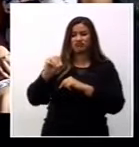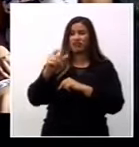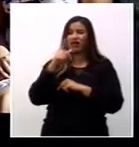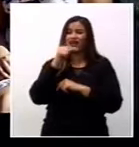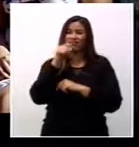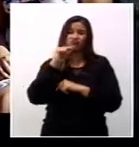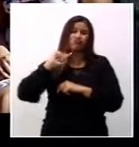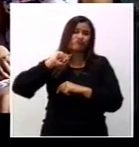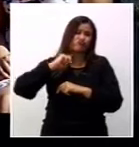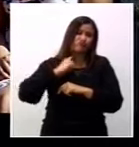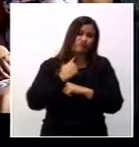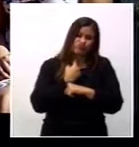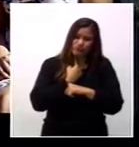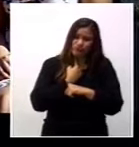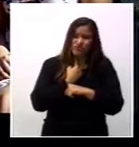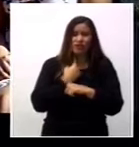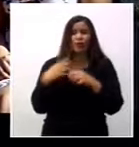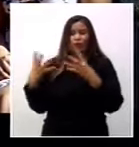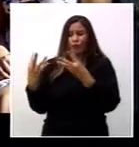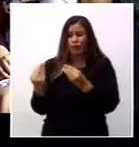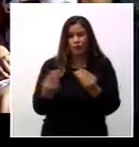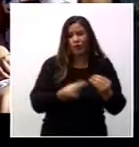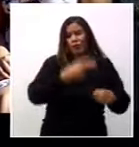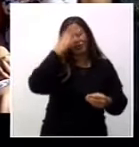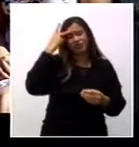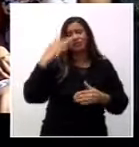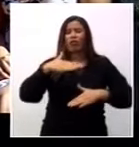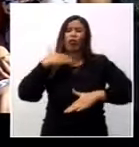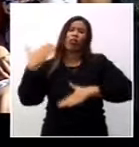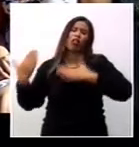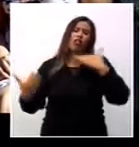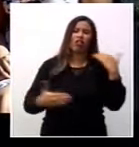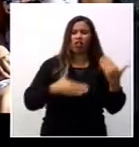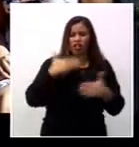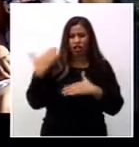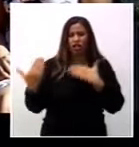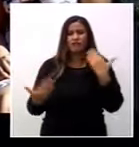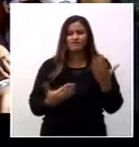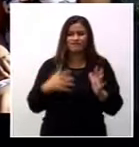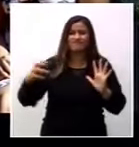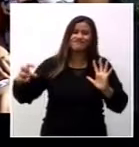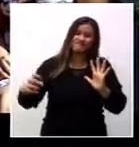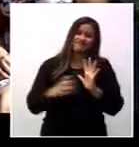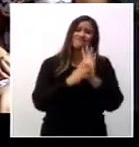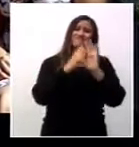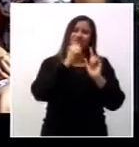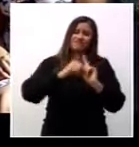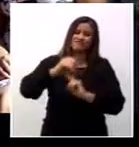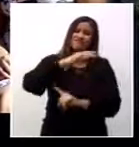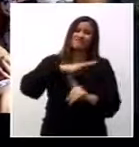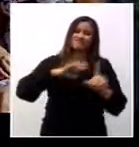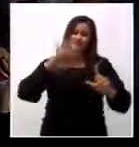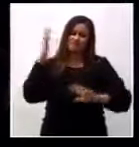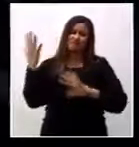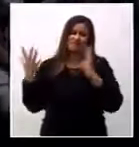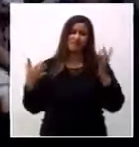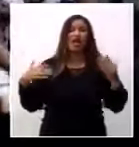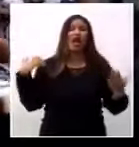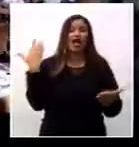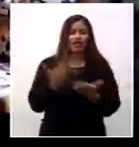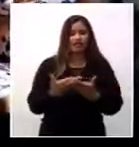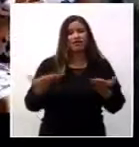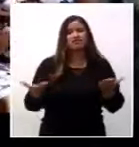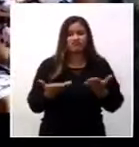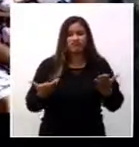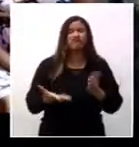Muitas pessoas morreram por causa desse evento, que continua causando impactos socioambientais até hoje.